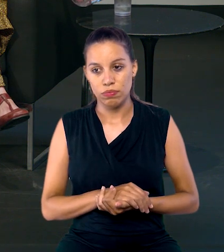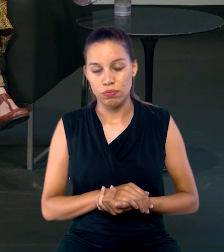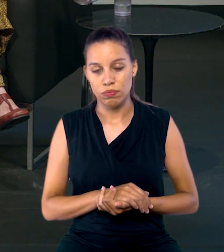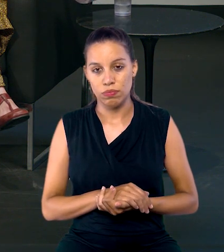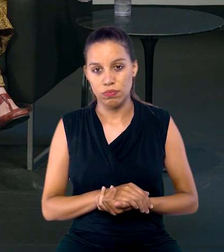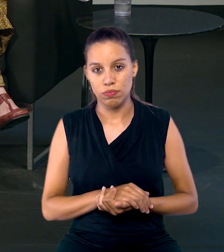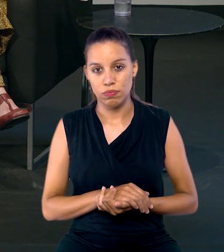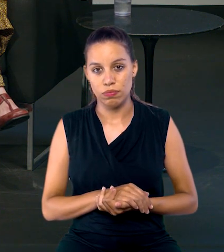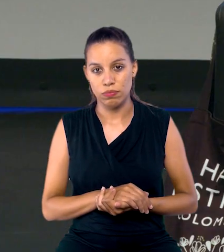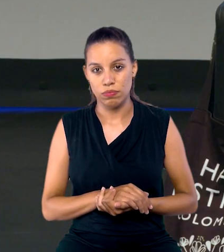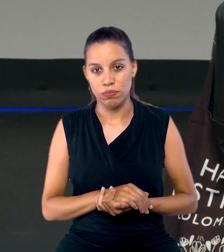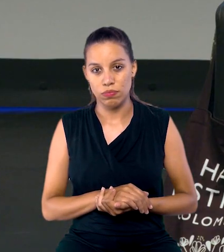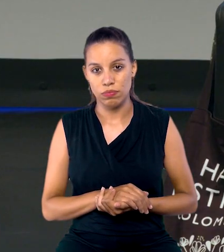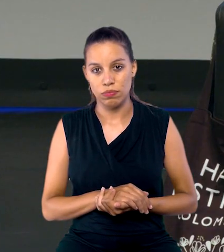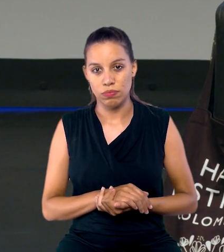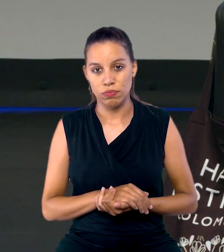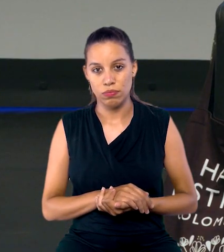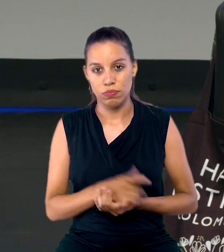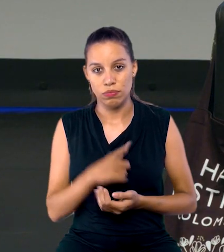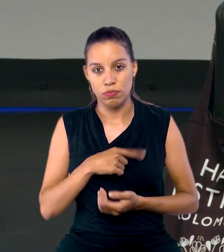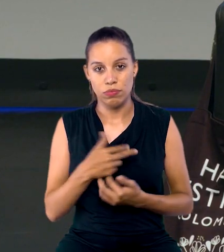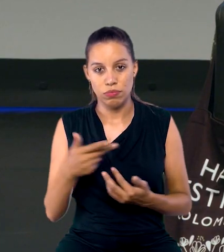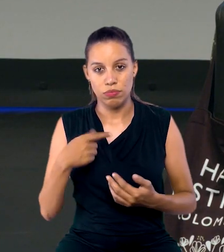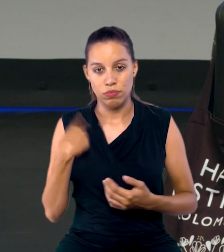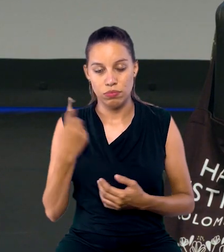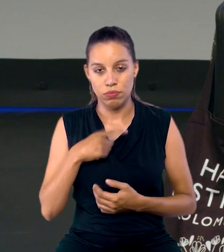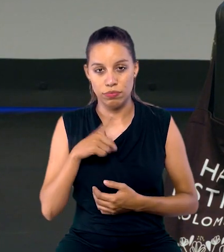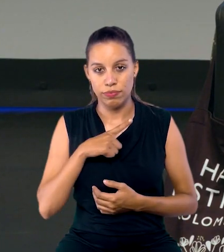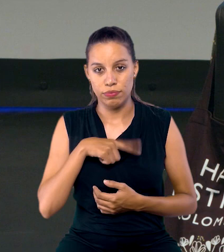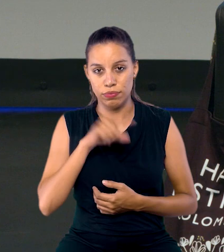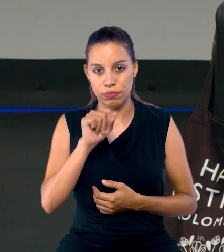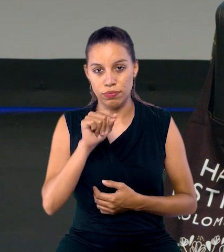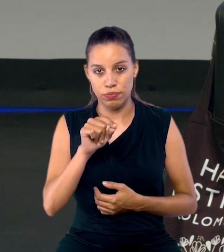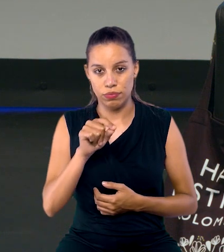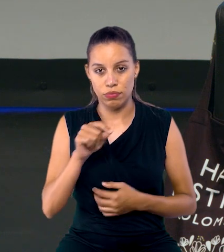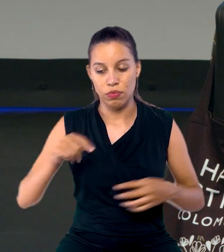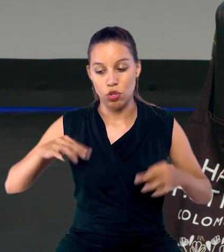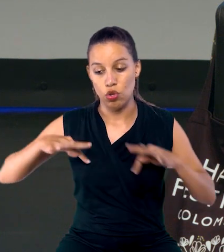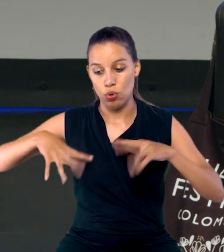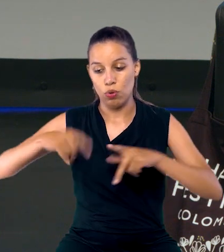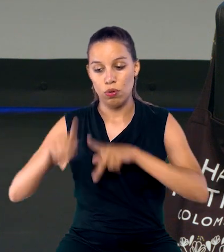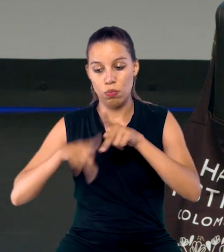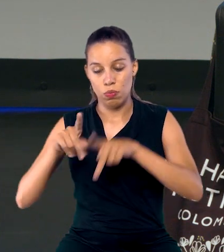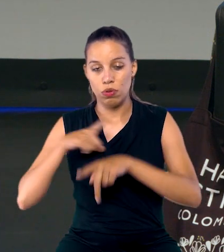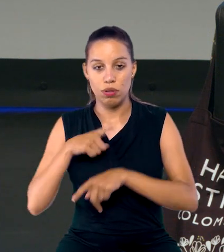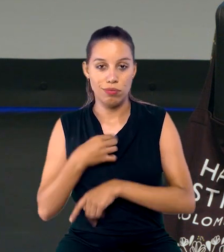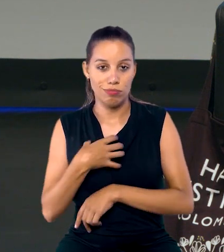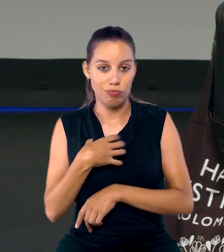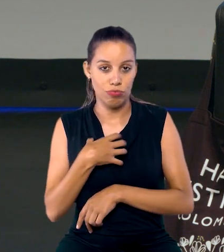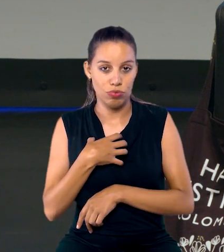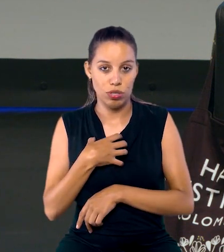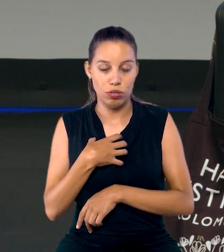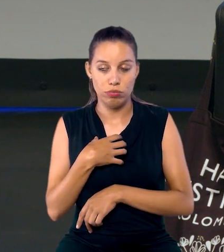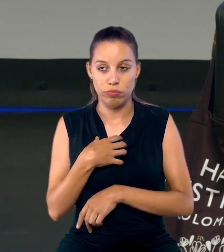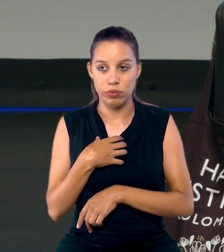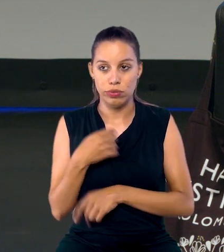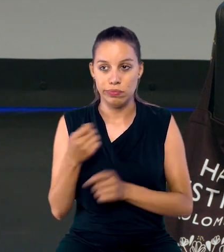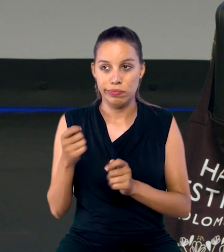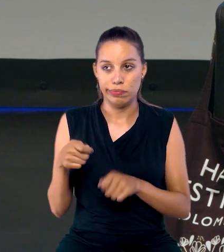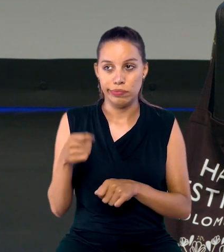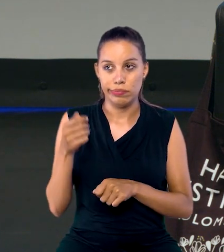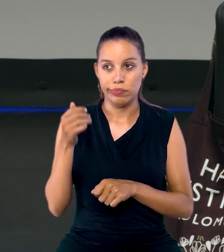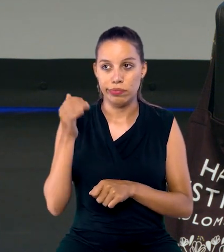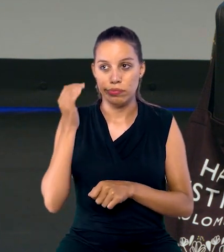Uma das questões que nós temos, assim, é de que cada povo tem o seu modo, né, de lidar